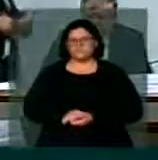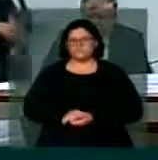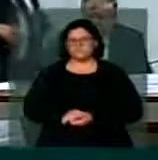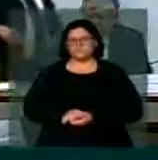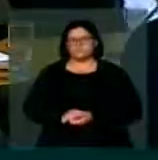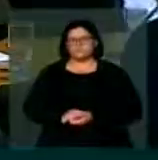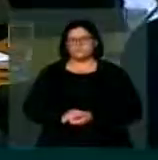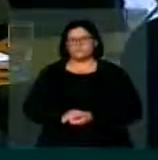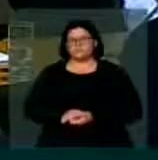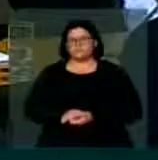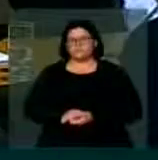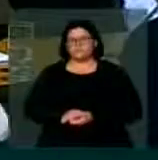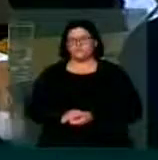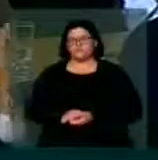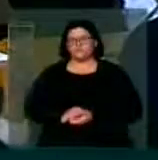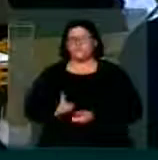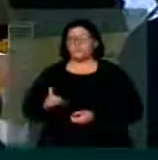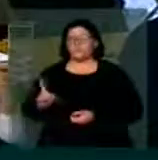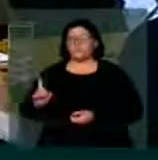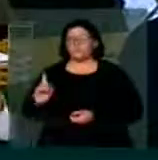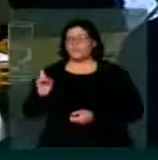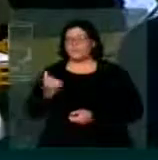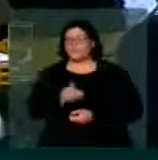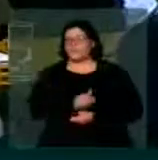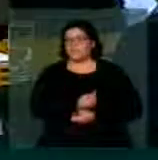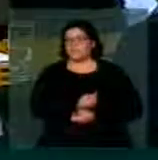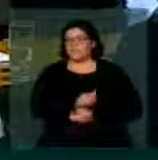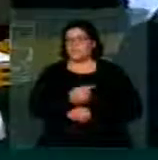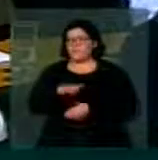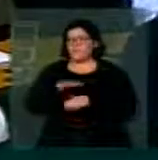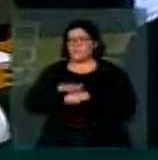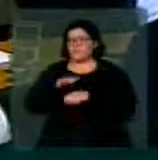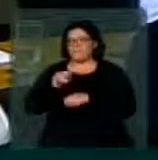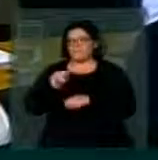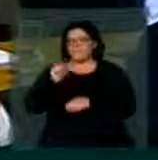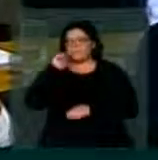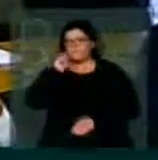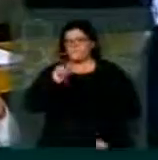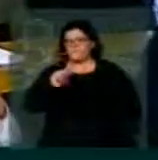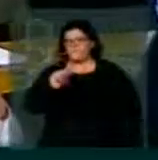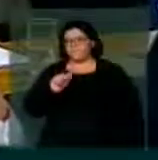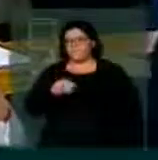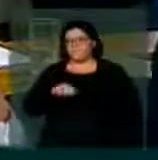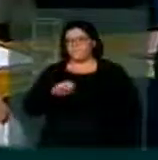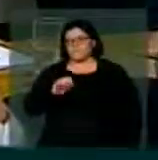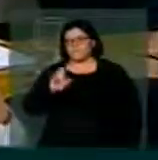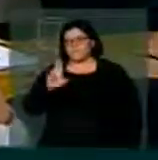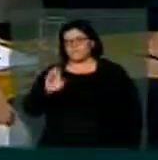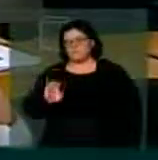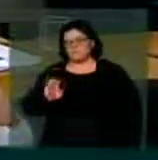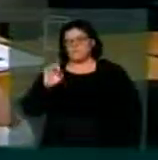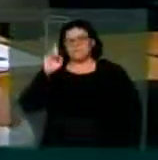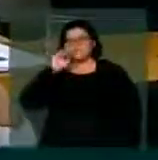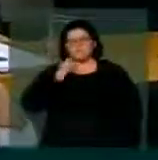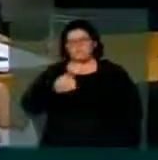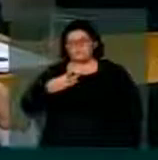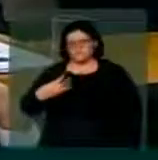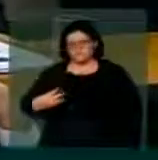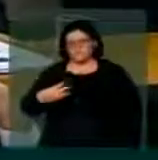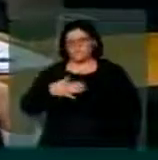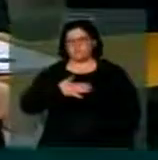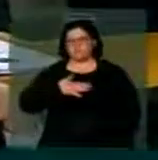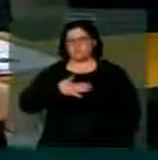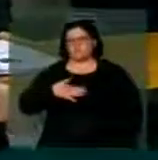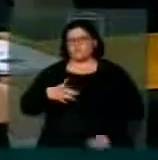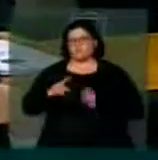Senhor presidente, nós fizemos o convite à senhora Mariposa e não foi de agora. Foi no dia 13 de agosto, na reunião do Conselho de